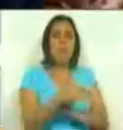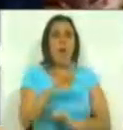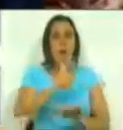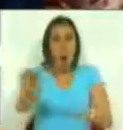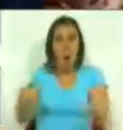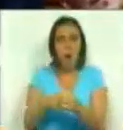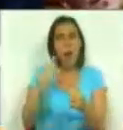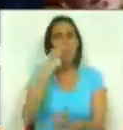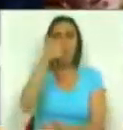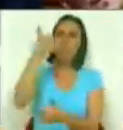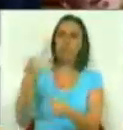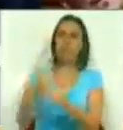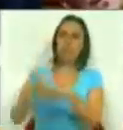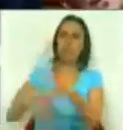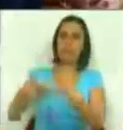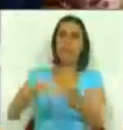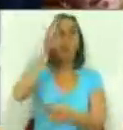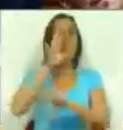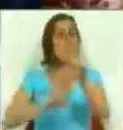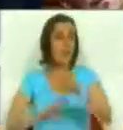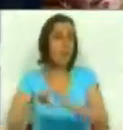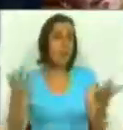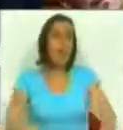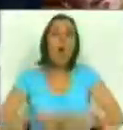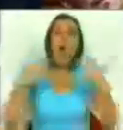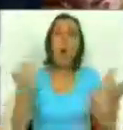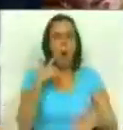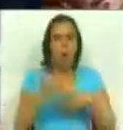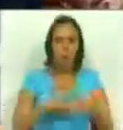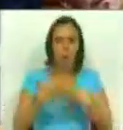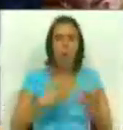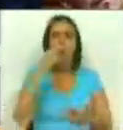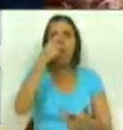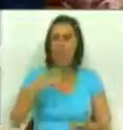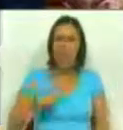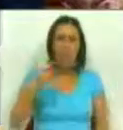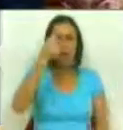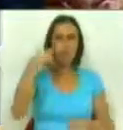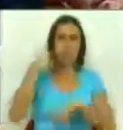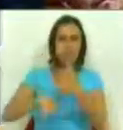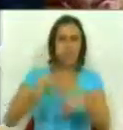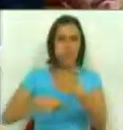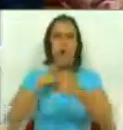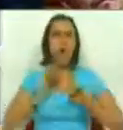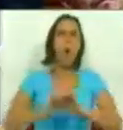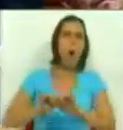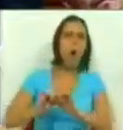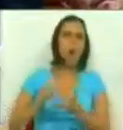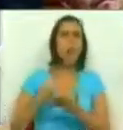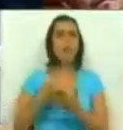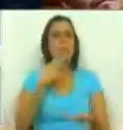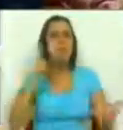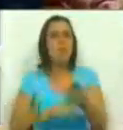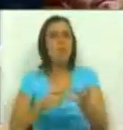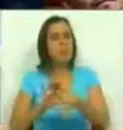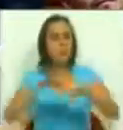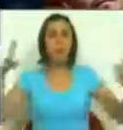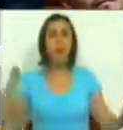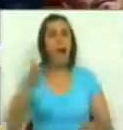e reconhecem o bom trabalho que este Governo está a fazer, ou persistem no erro histórico de fazer oposição sem suporte à